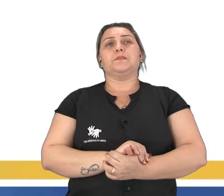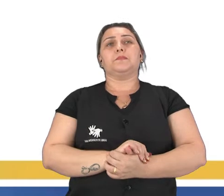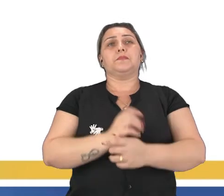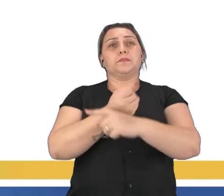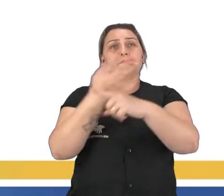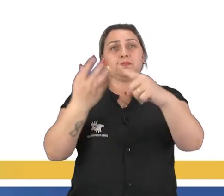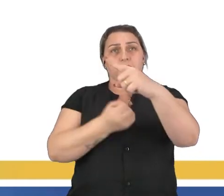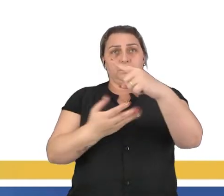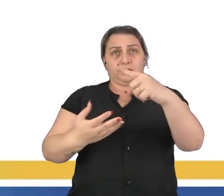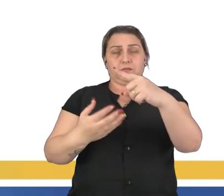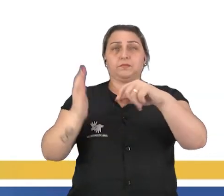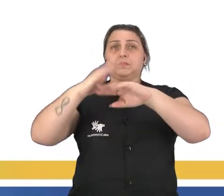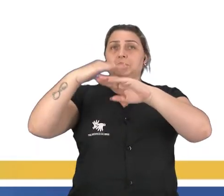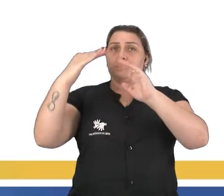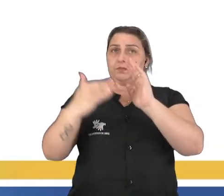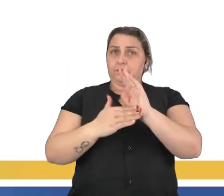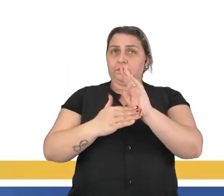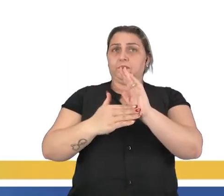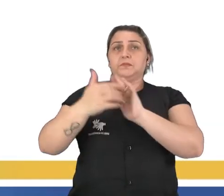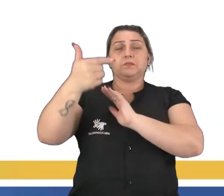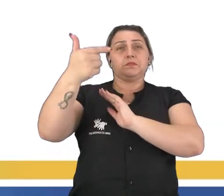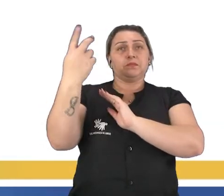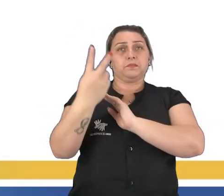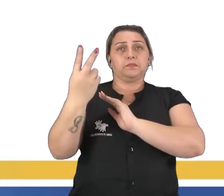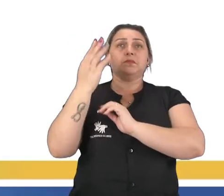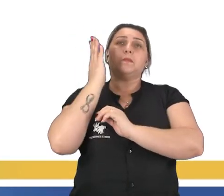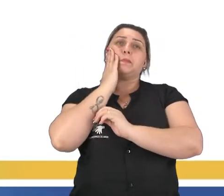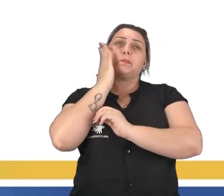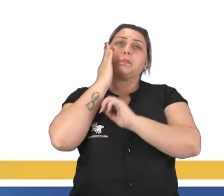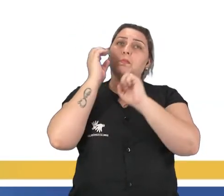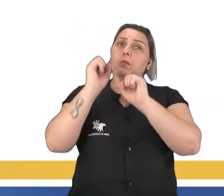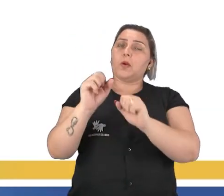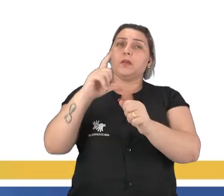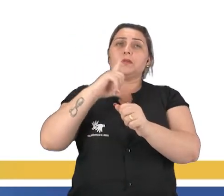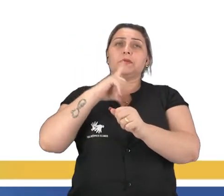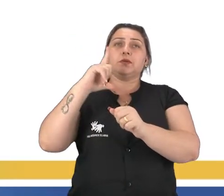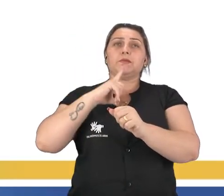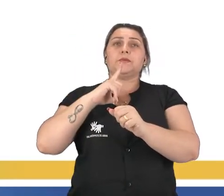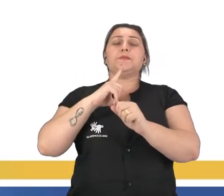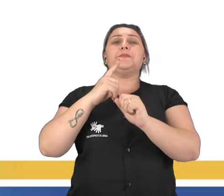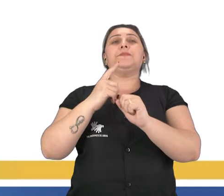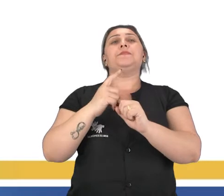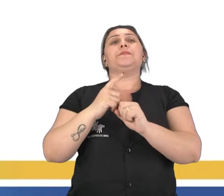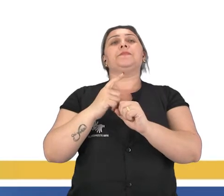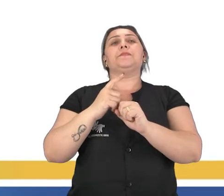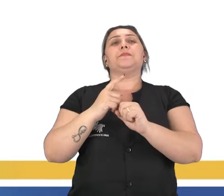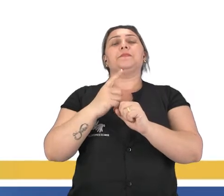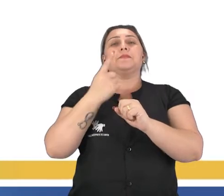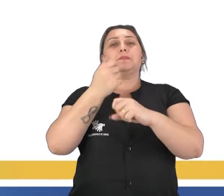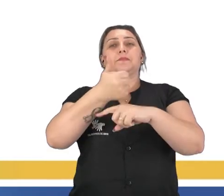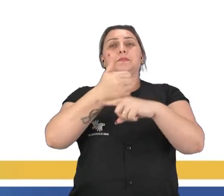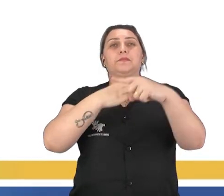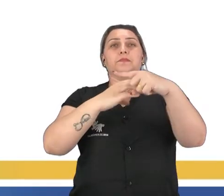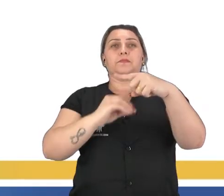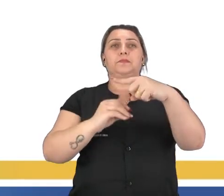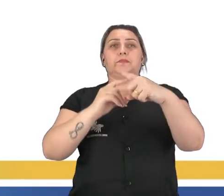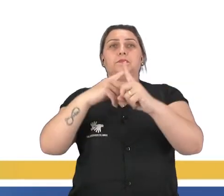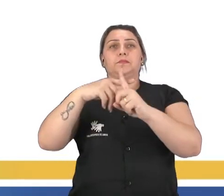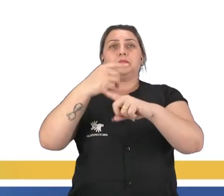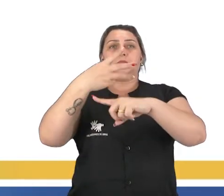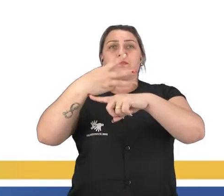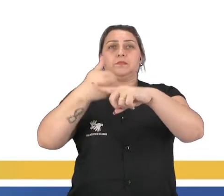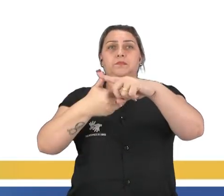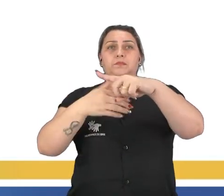A fração do percurso total percorrido nos 2 primeiros dias pode ser obtida por meio da seguinte adição. Eu tenho 1/10 mais